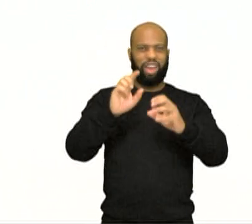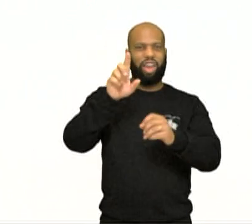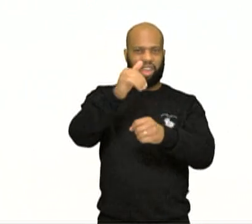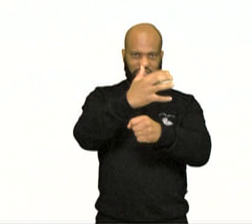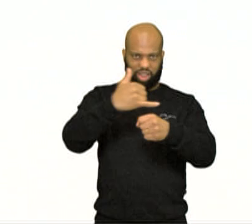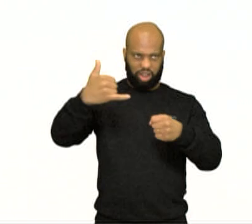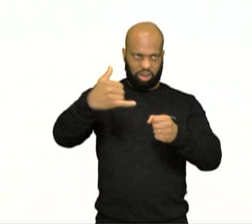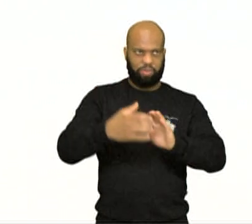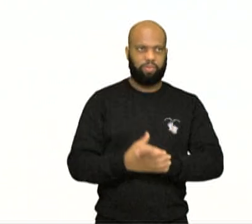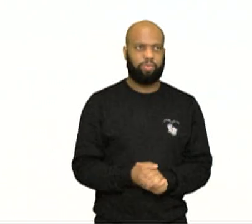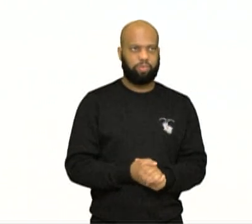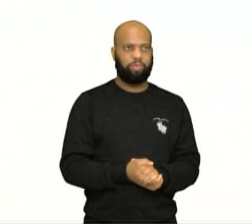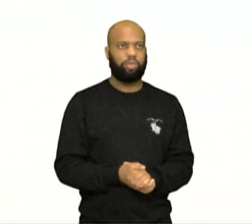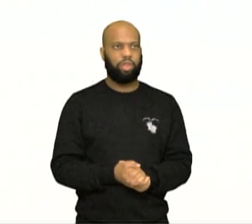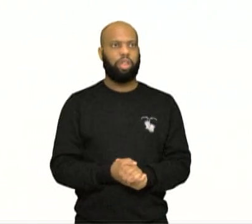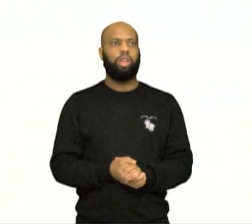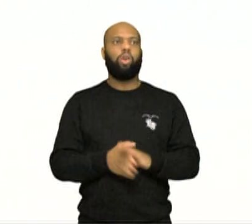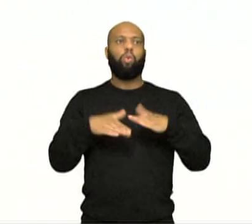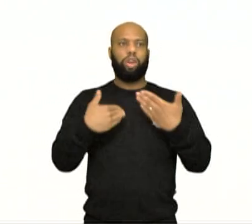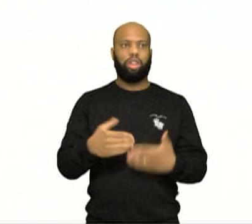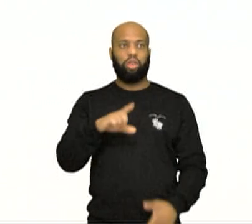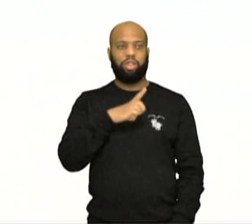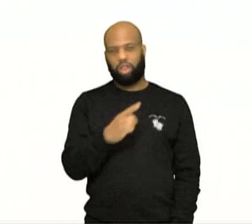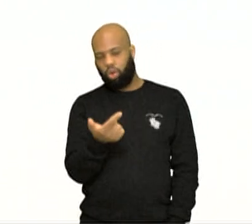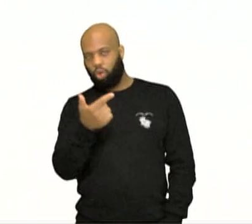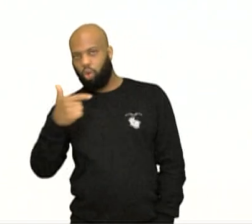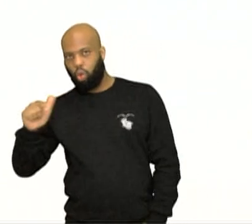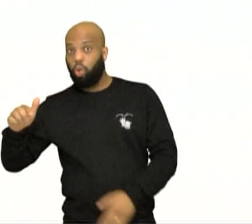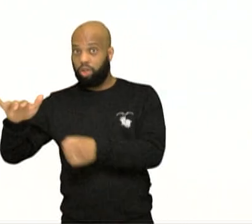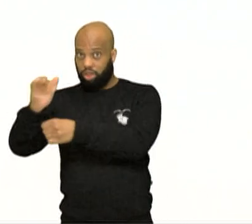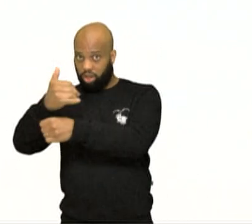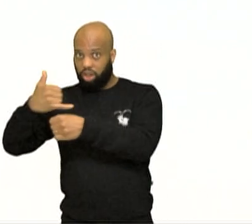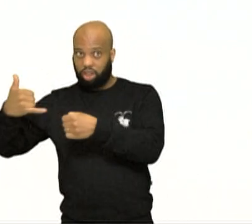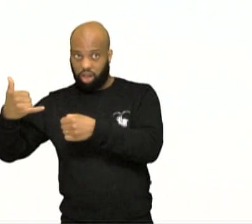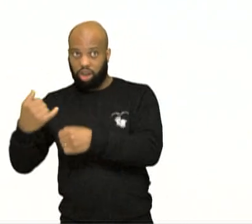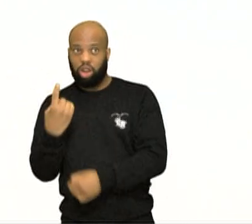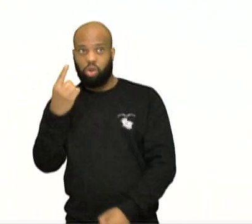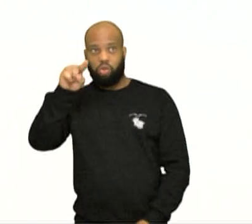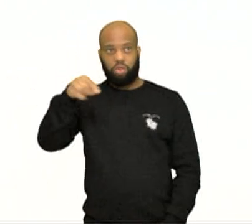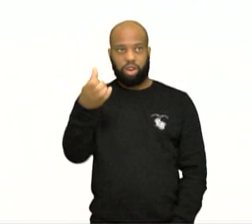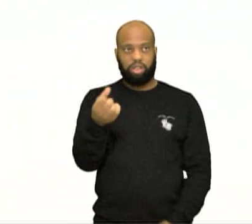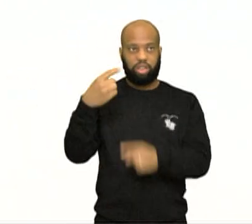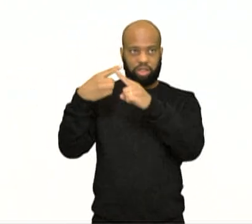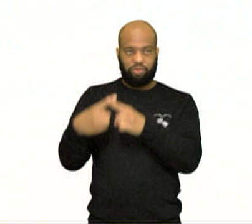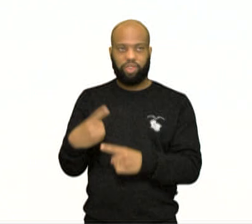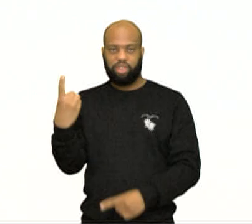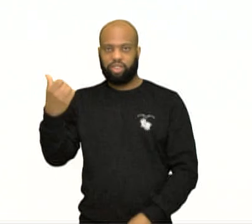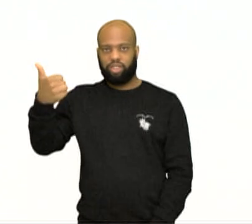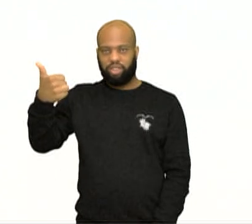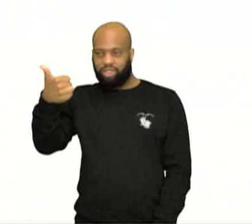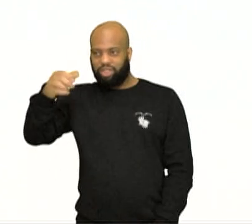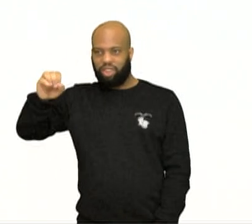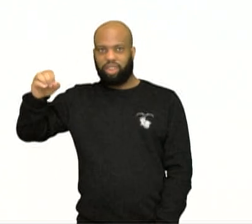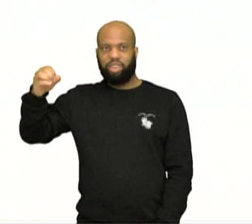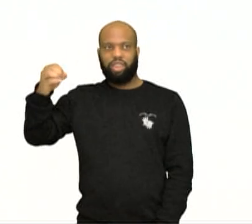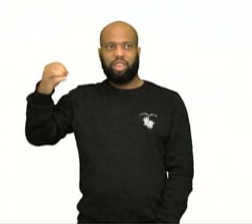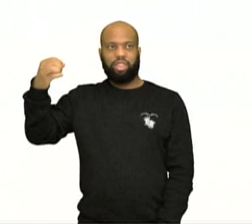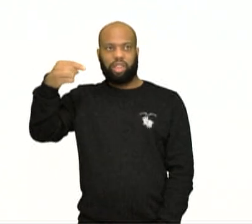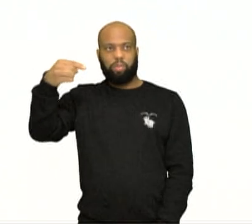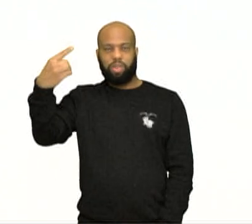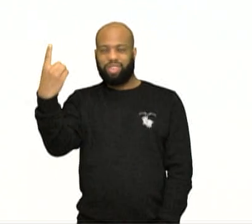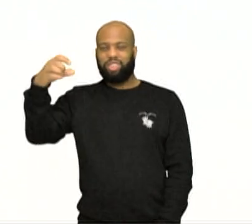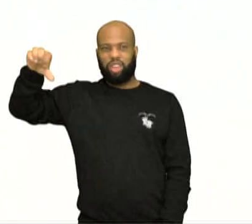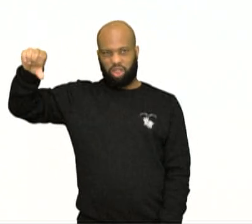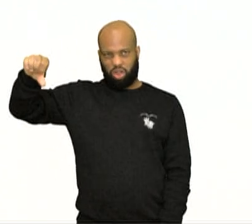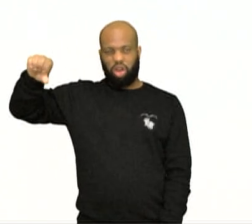elétrica carregada. Uma carga de 1,6 × 10 elevado a menos 19 coulombs, que é a carga do elétron, né, ou do próton,